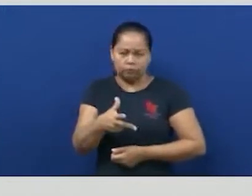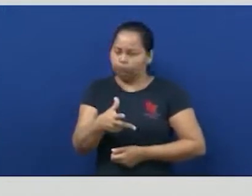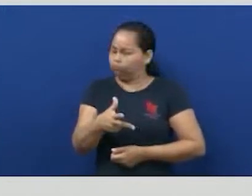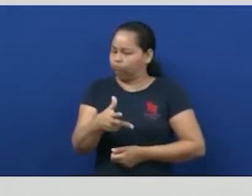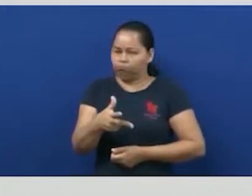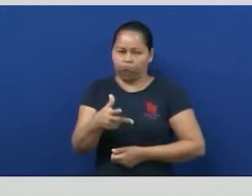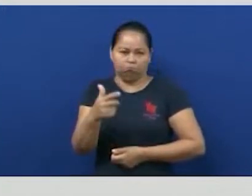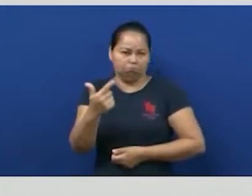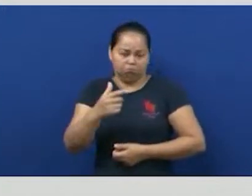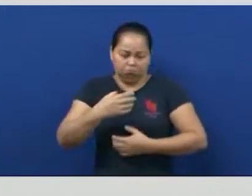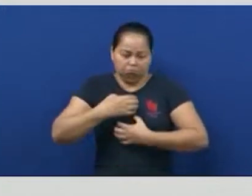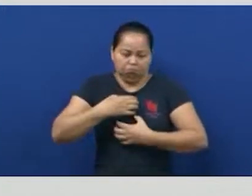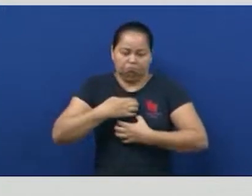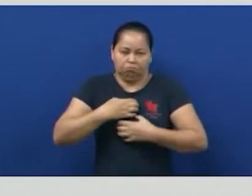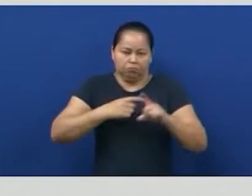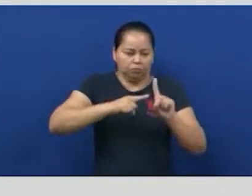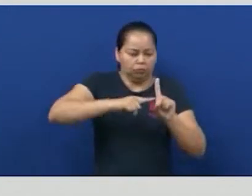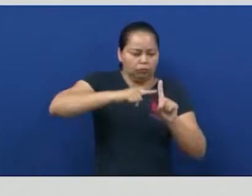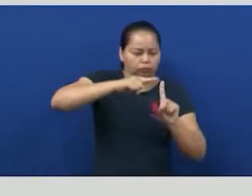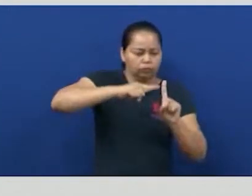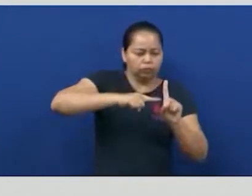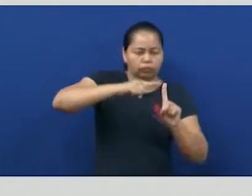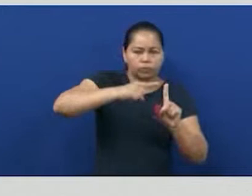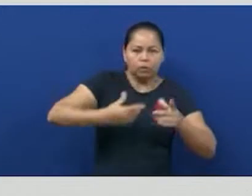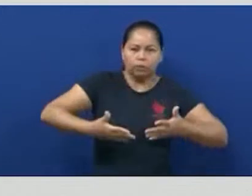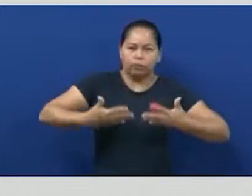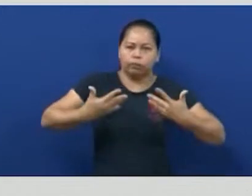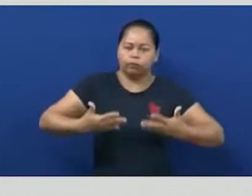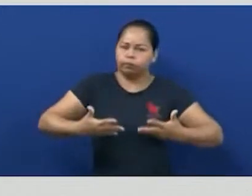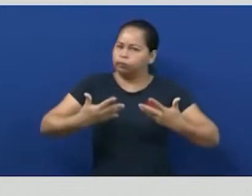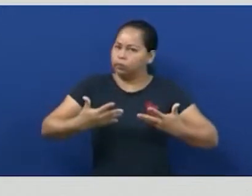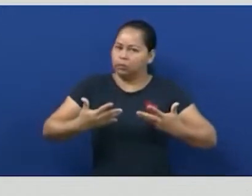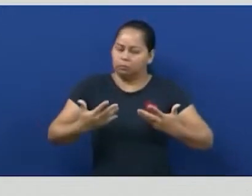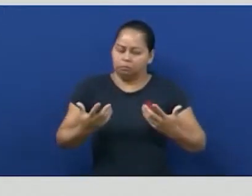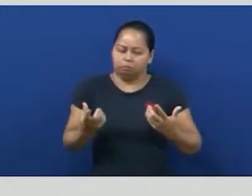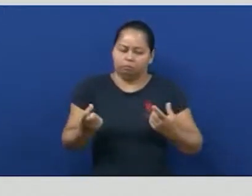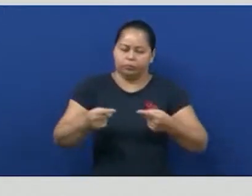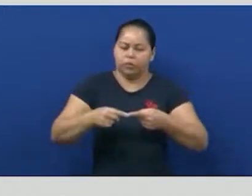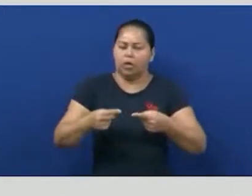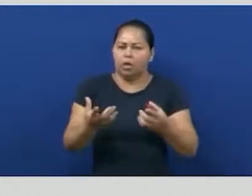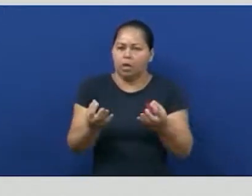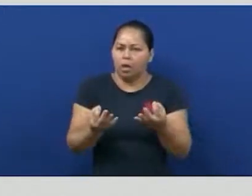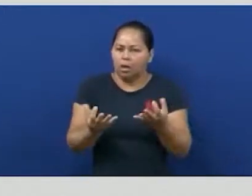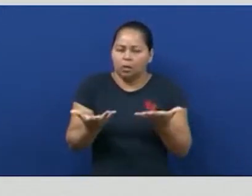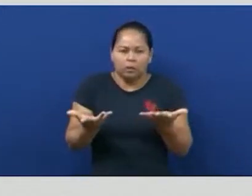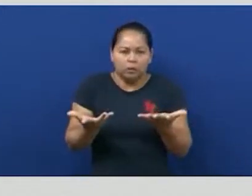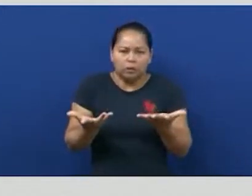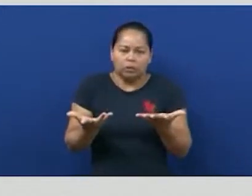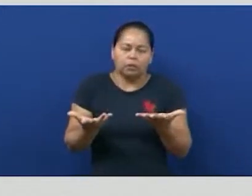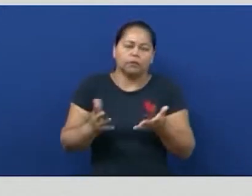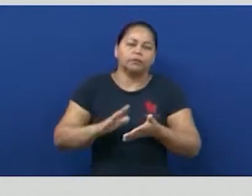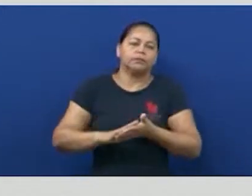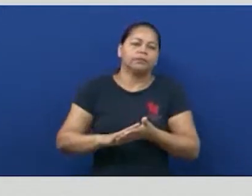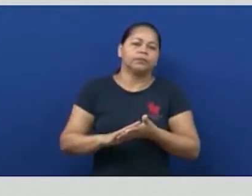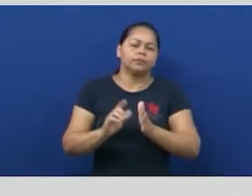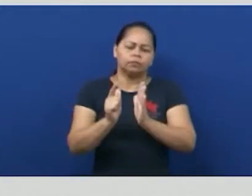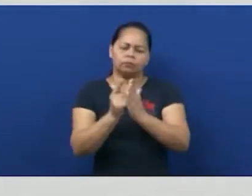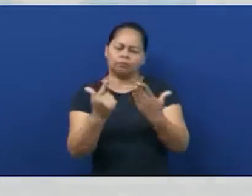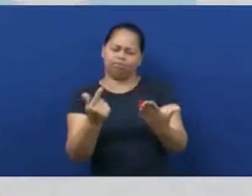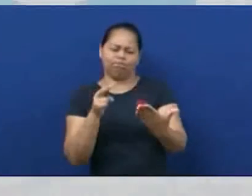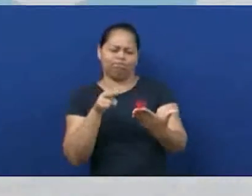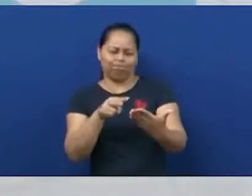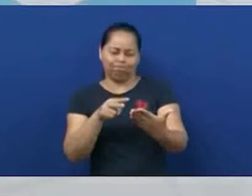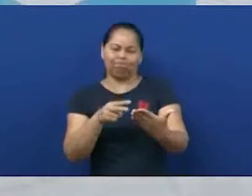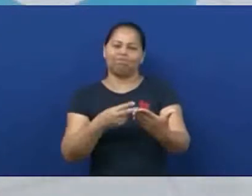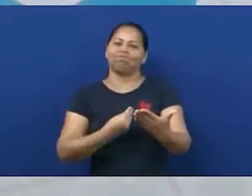temperatura e calor, afirma infectologista. Essa manchete, ela fez parte da